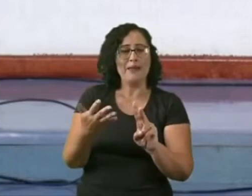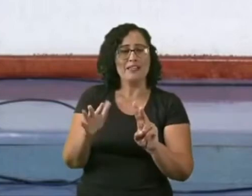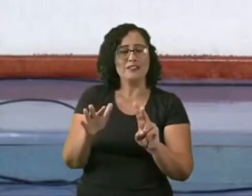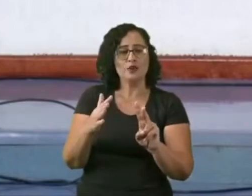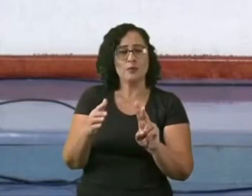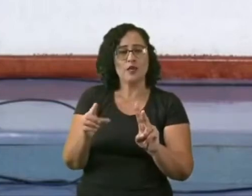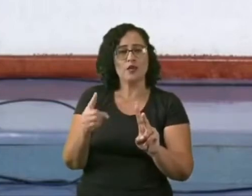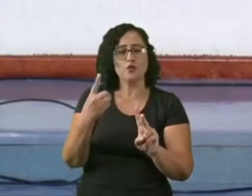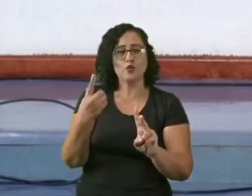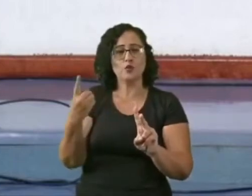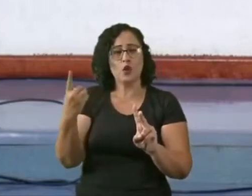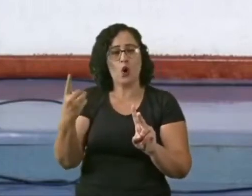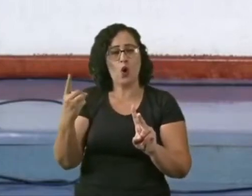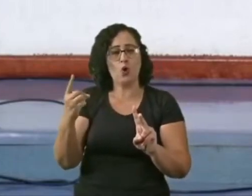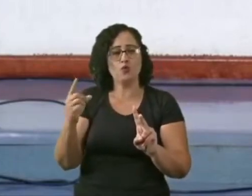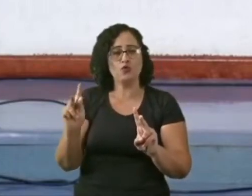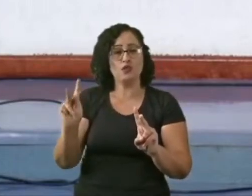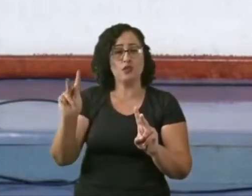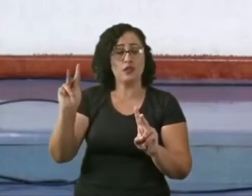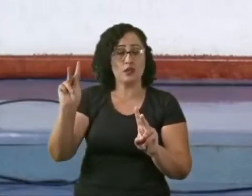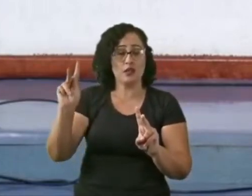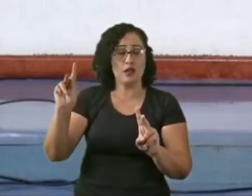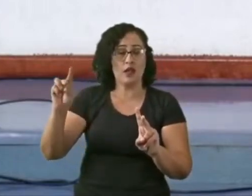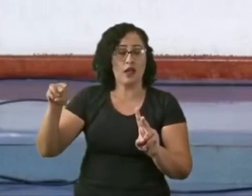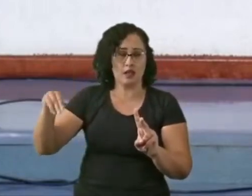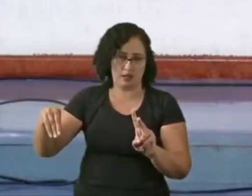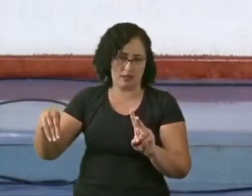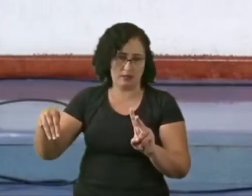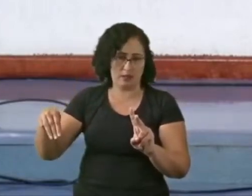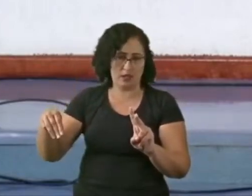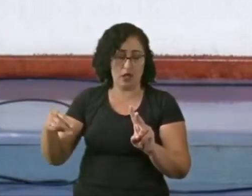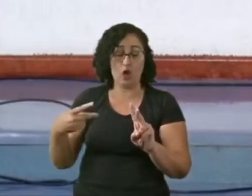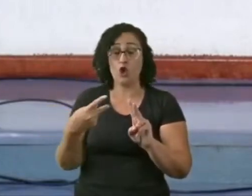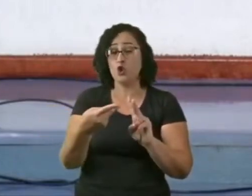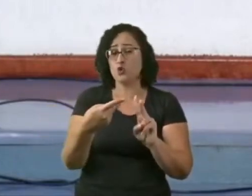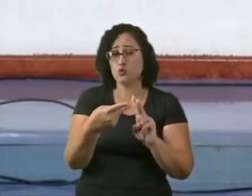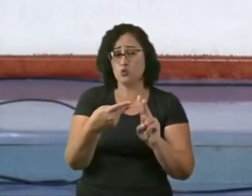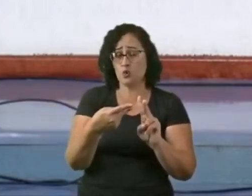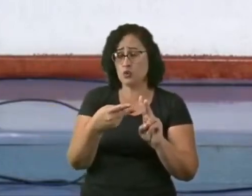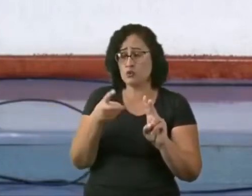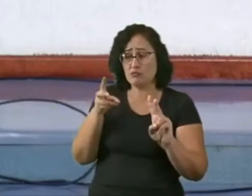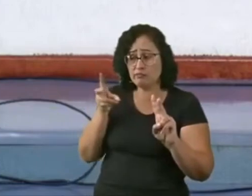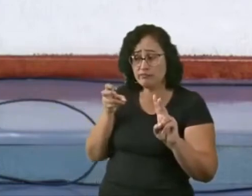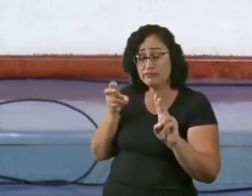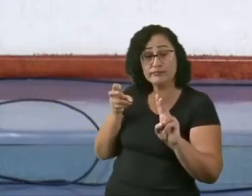conhecer e sem reconhecer Jesus andando ao lado deles.